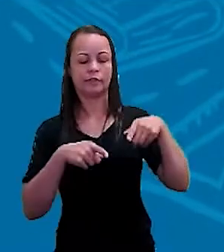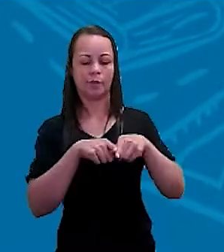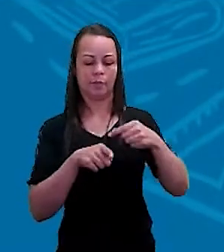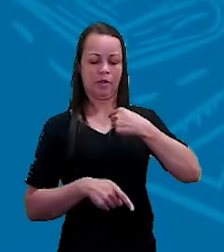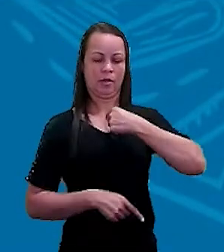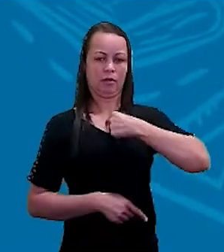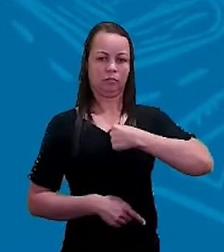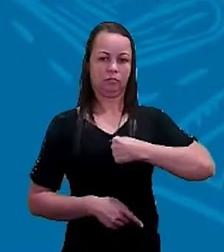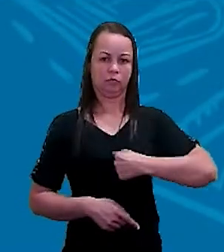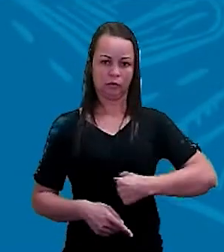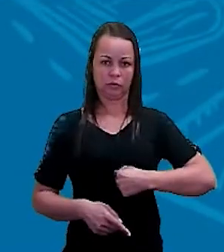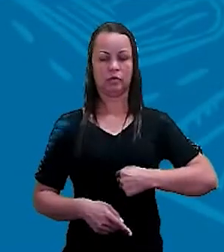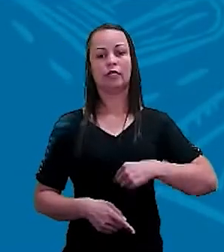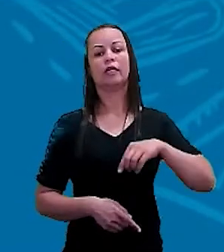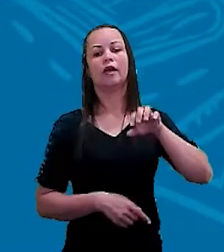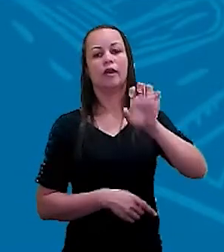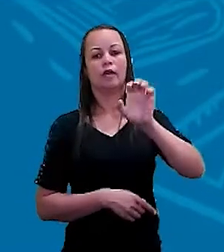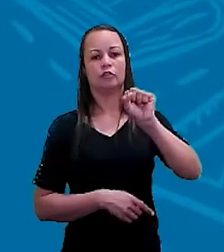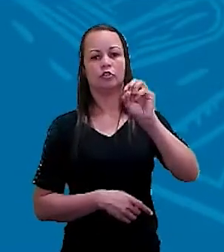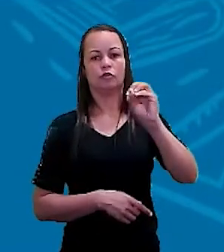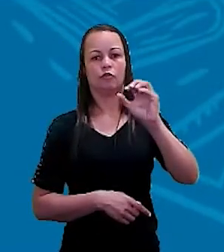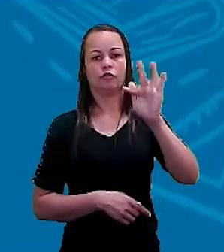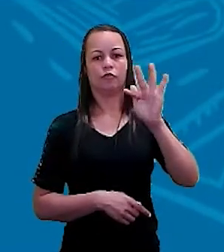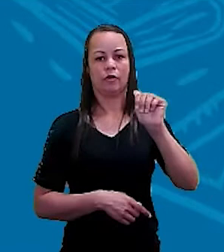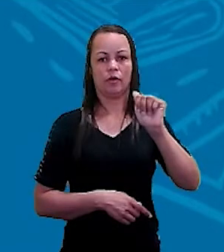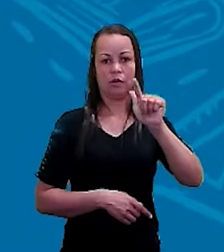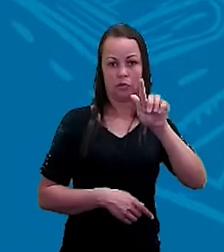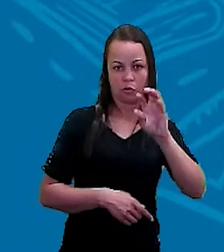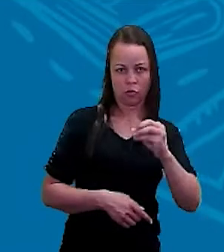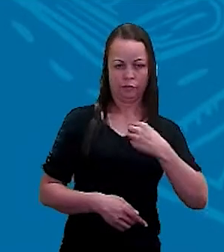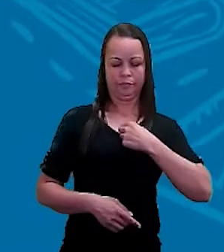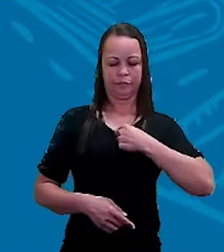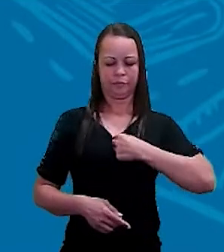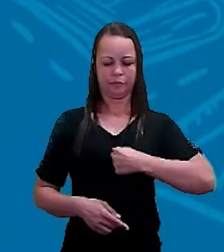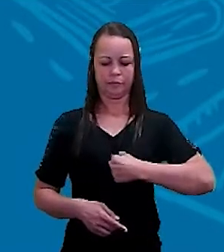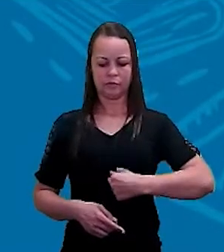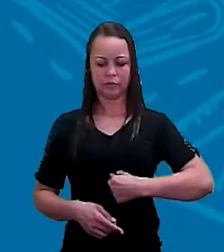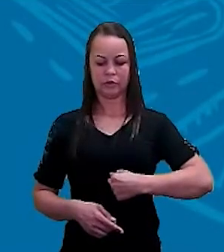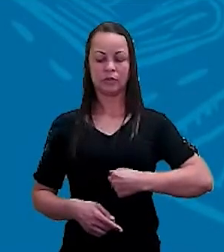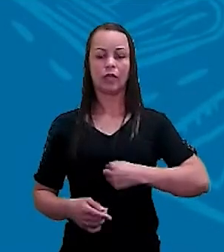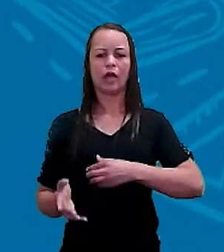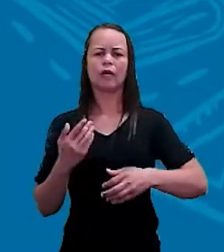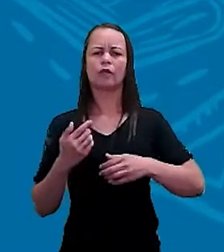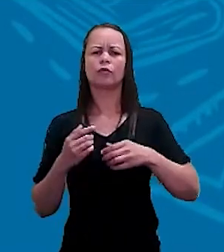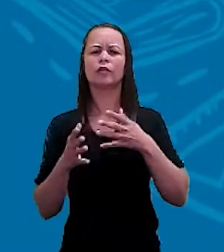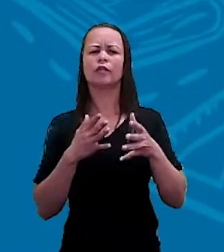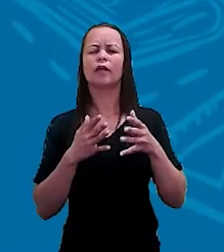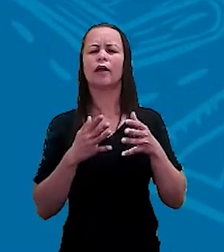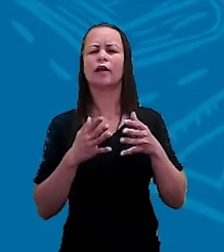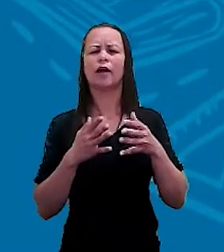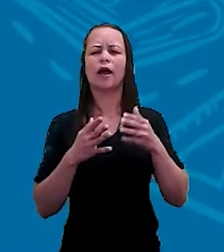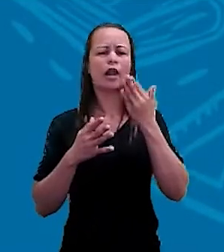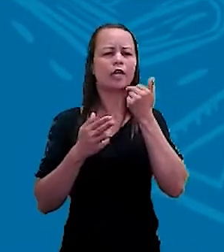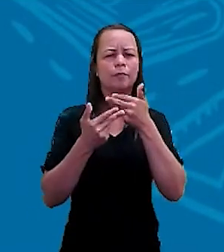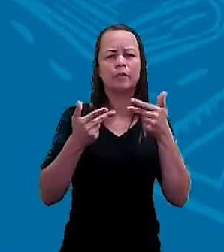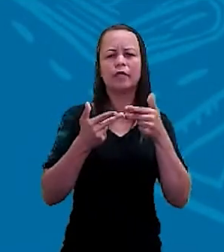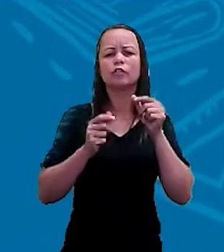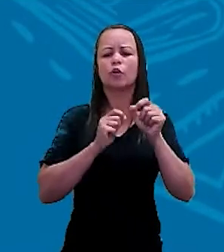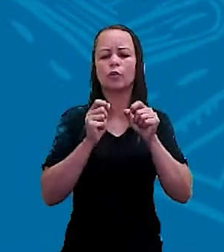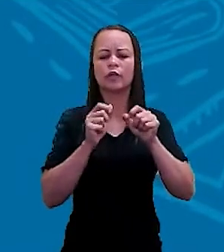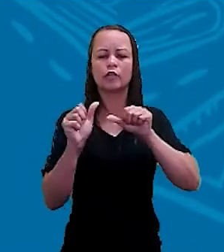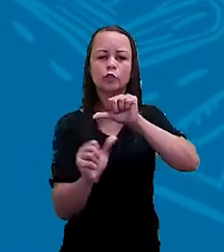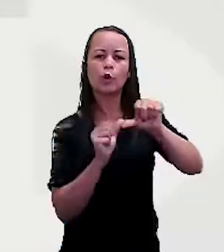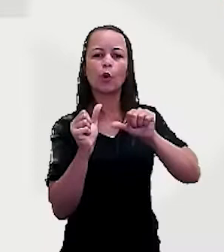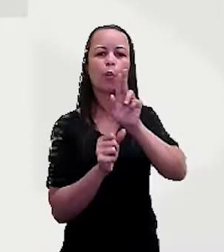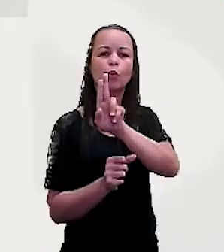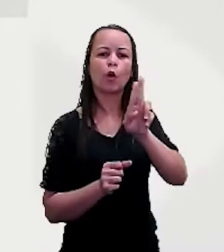esse tubo chamado de esôfago. E aí, lembre-se que aquilo que era alimento passou a ser o quê? O que a gente chama de bolo